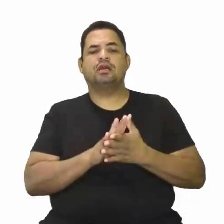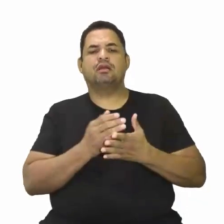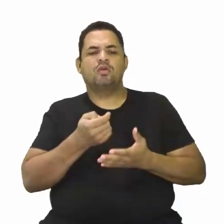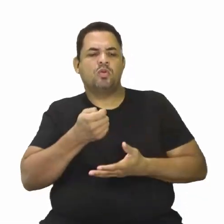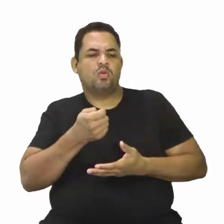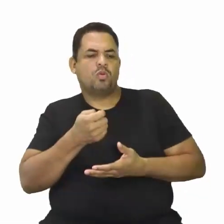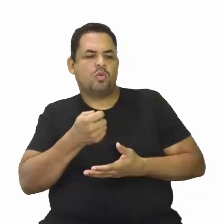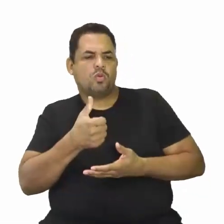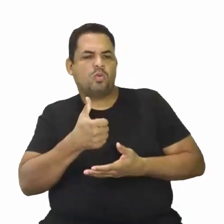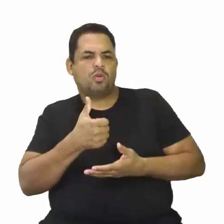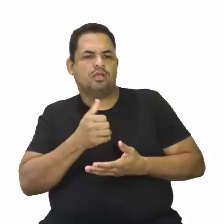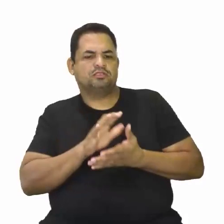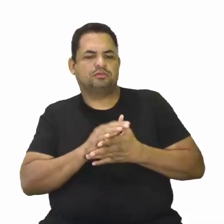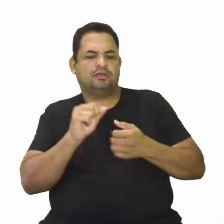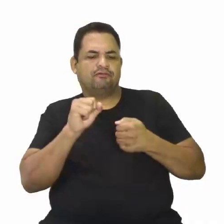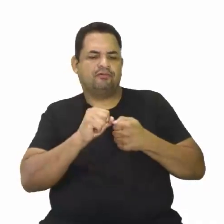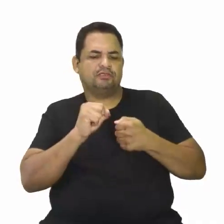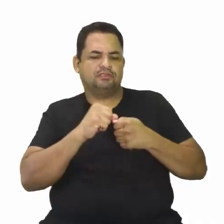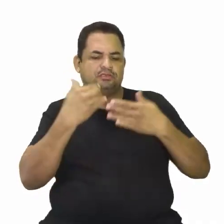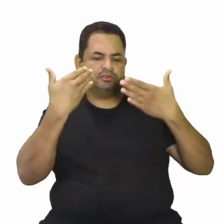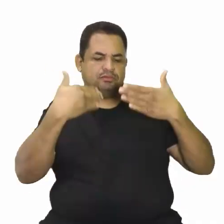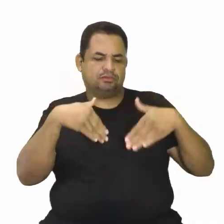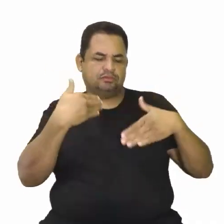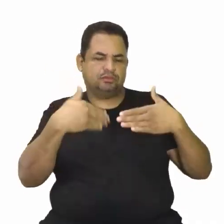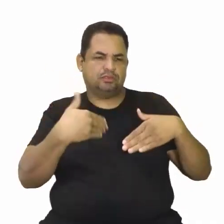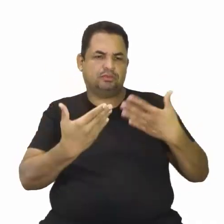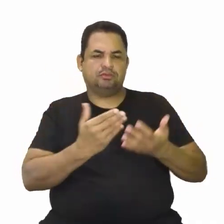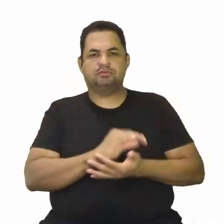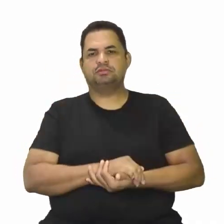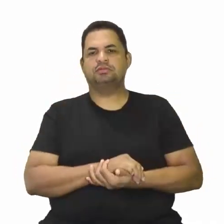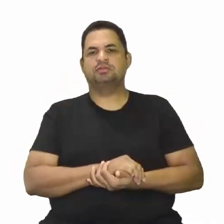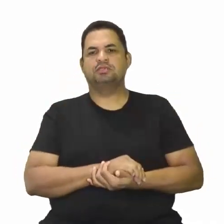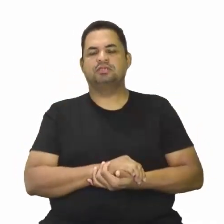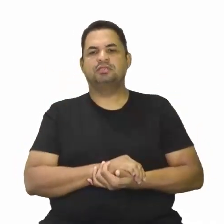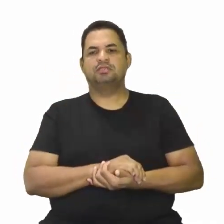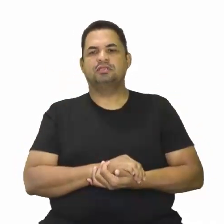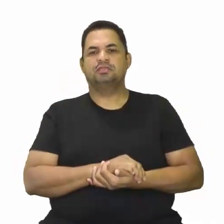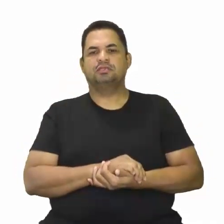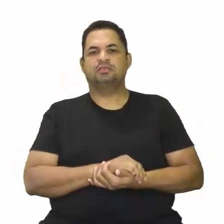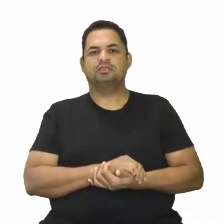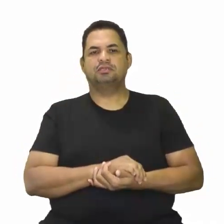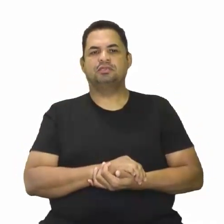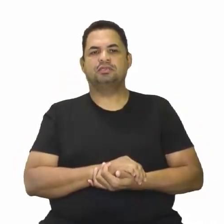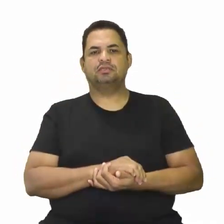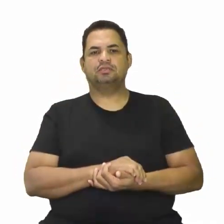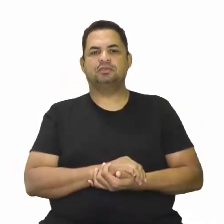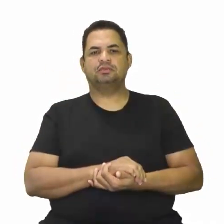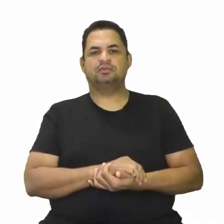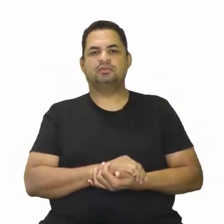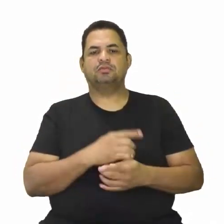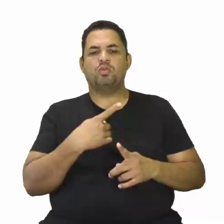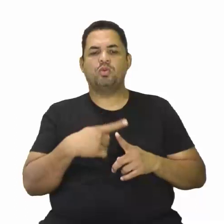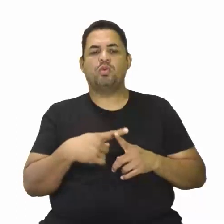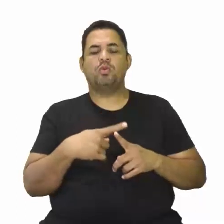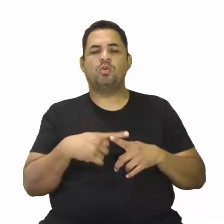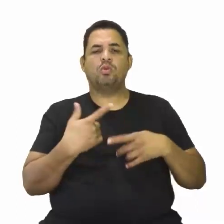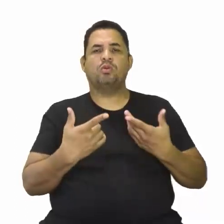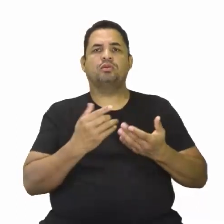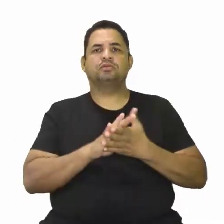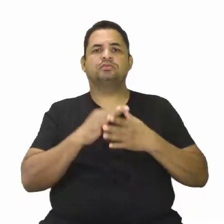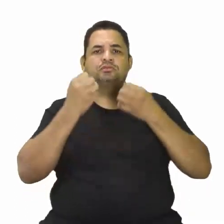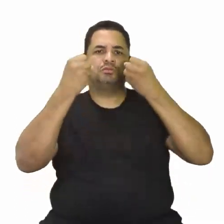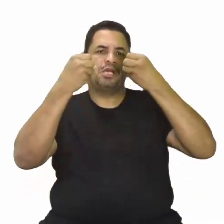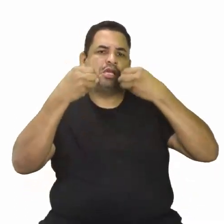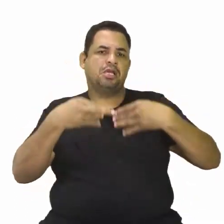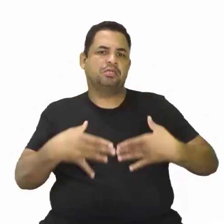próximo os exames, as provas. Então, é o porquê de causa. É